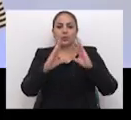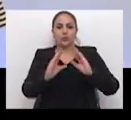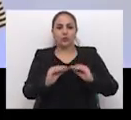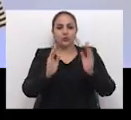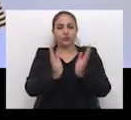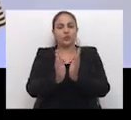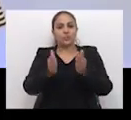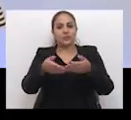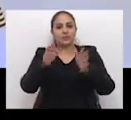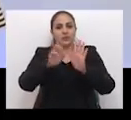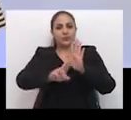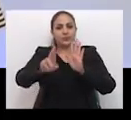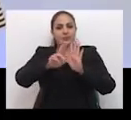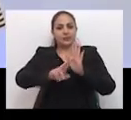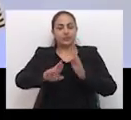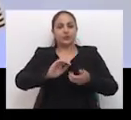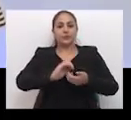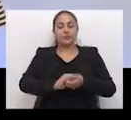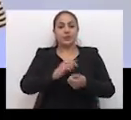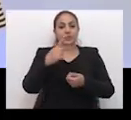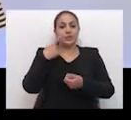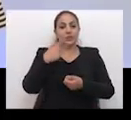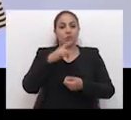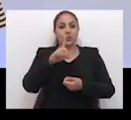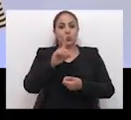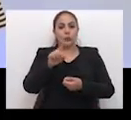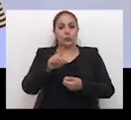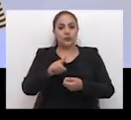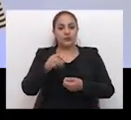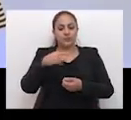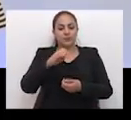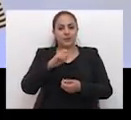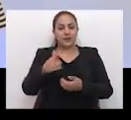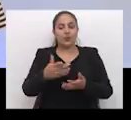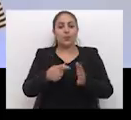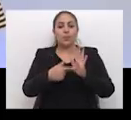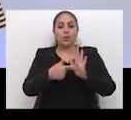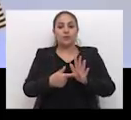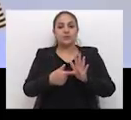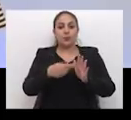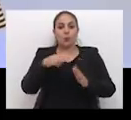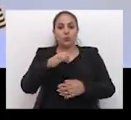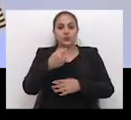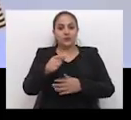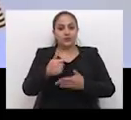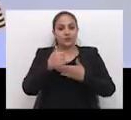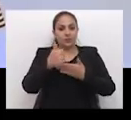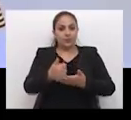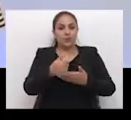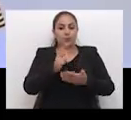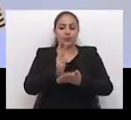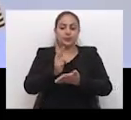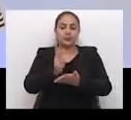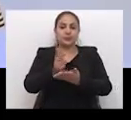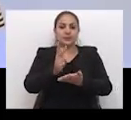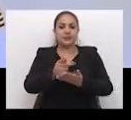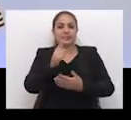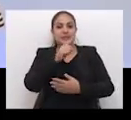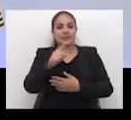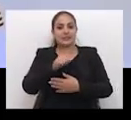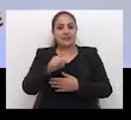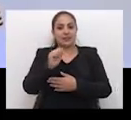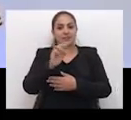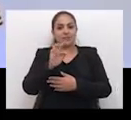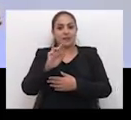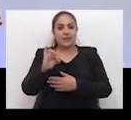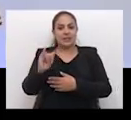Boa noite. Comissão representativa. Vereador Luiz Miguel Chais apresenta a moção de apoio à permanência da Comercial